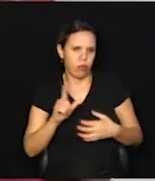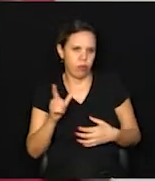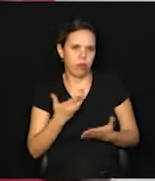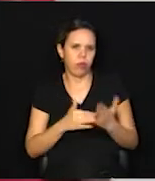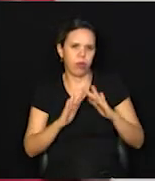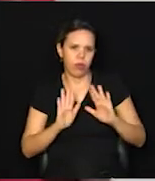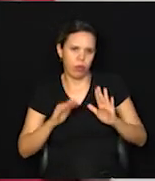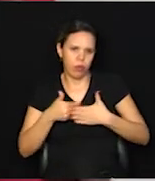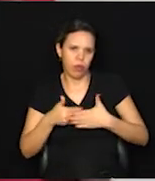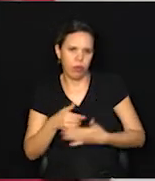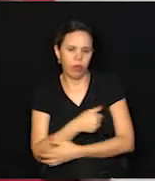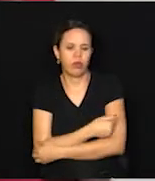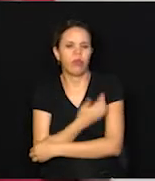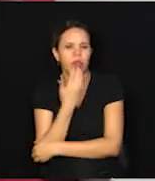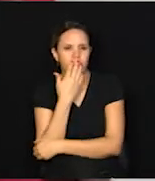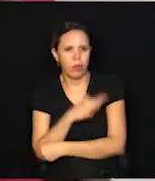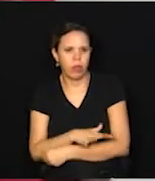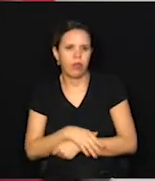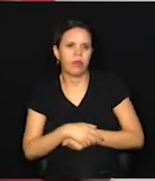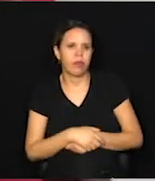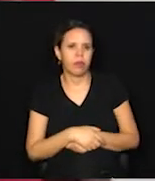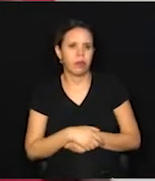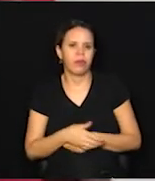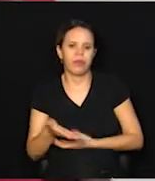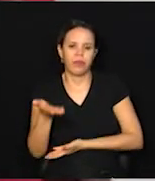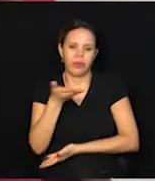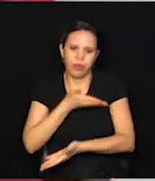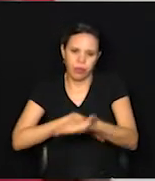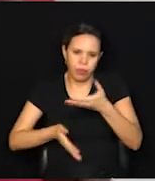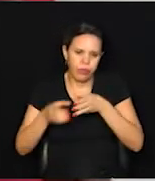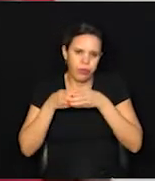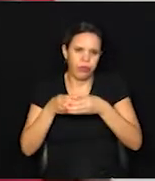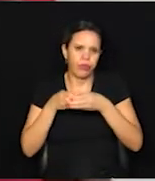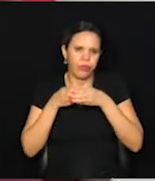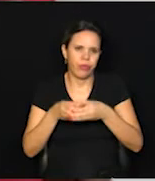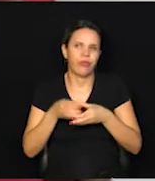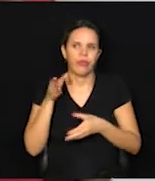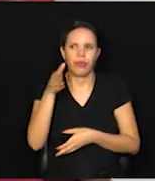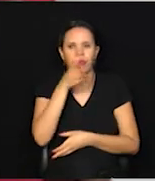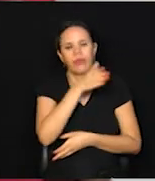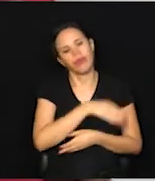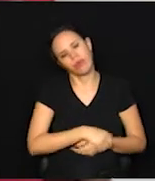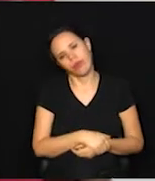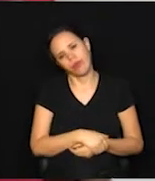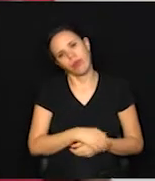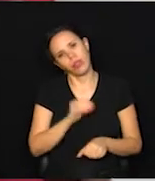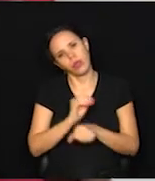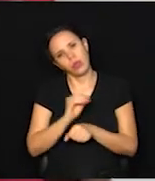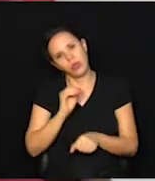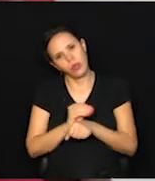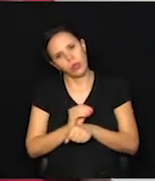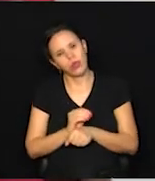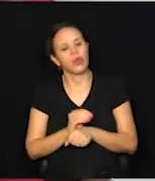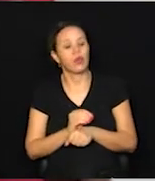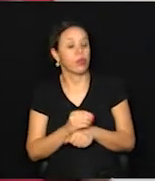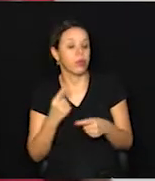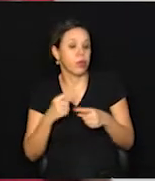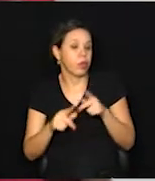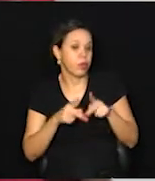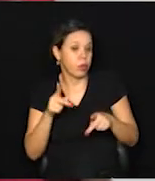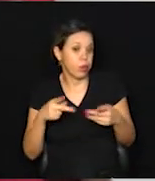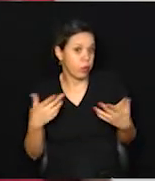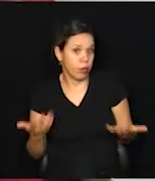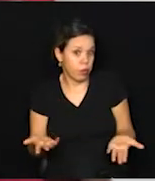estão fechadas, mas essas crianças estão convivendo em comunidade, elas estão sendo cuidadas em conjunto, porque a população tem